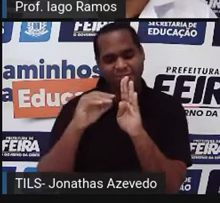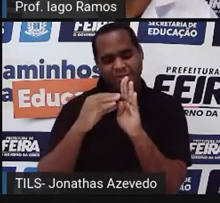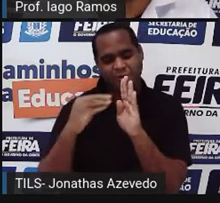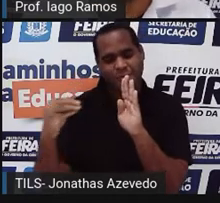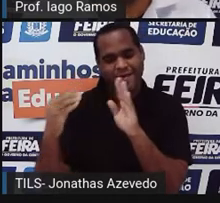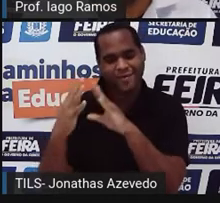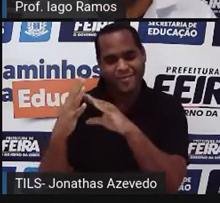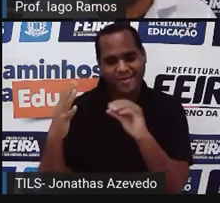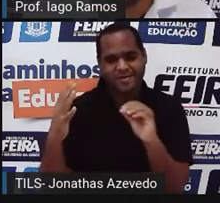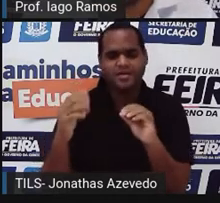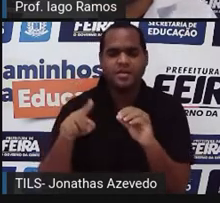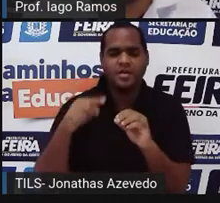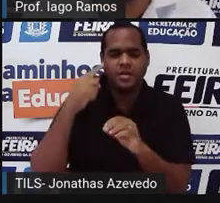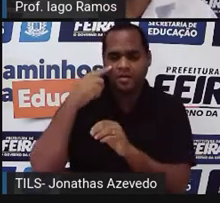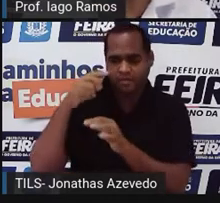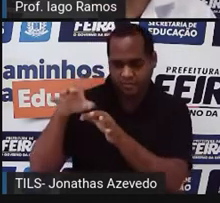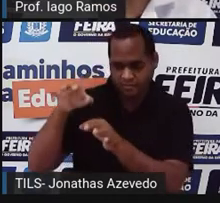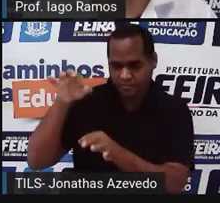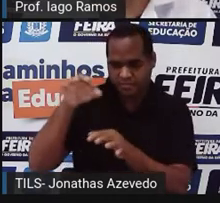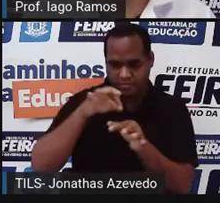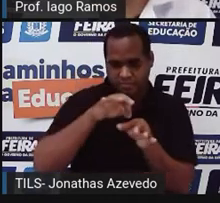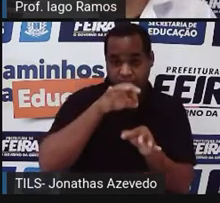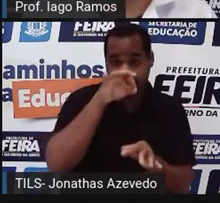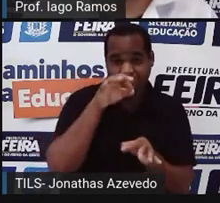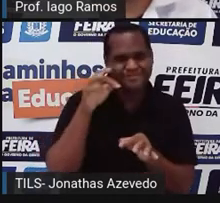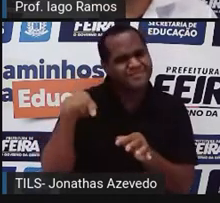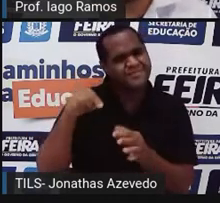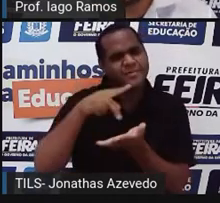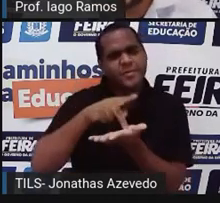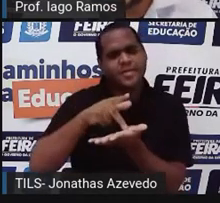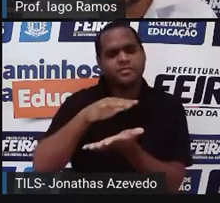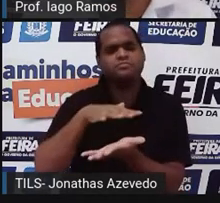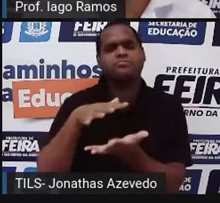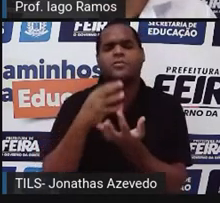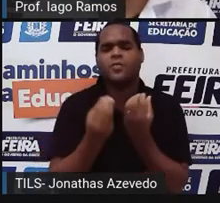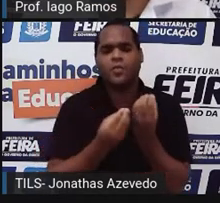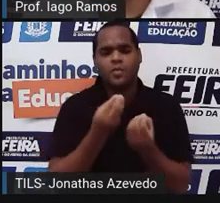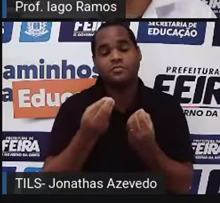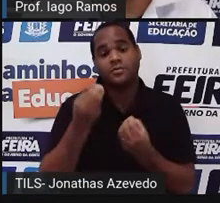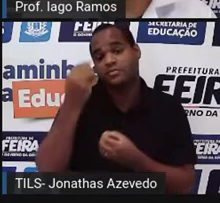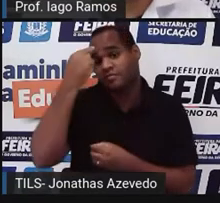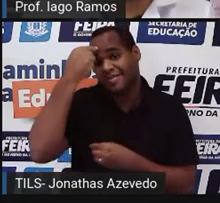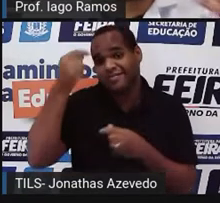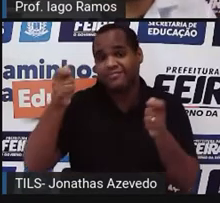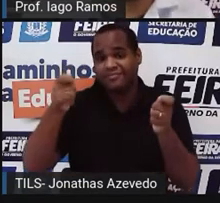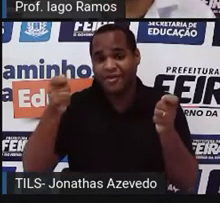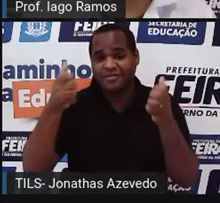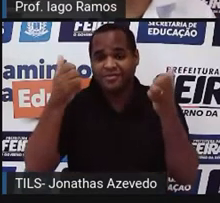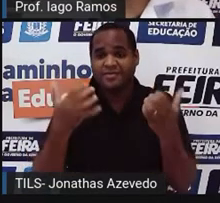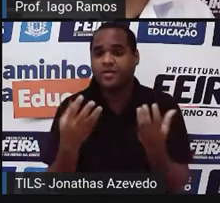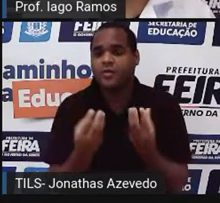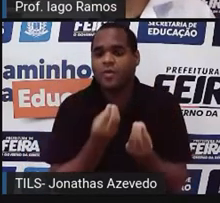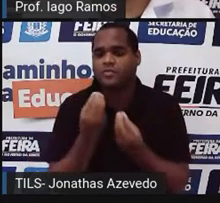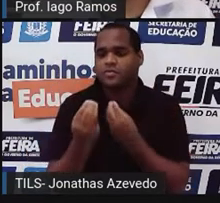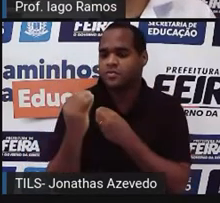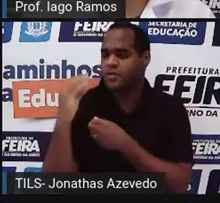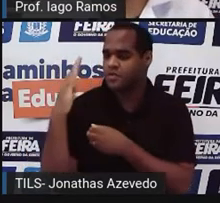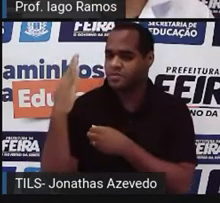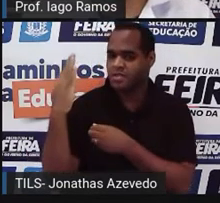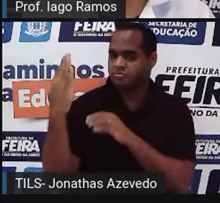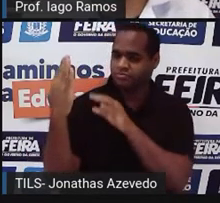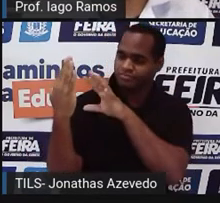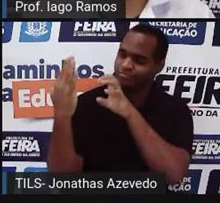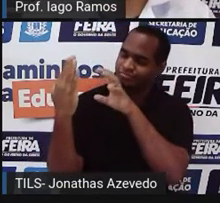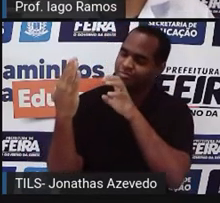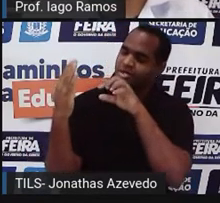que essa reflexão da transformação geométrica a gente pode pensar na reflexão através de um espelho. Se a gente usar